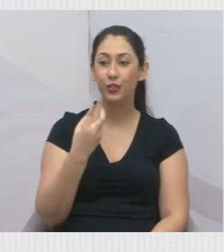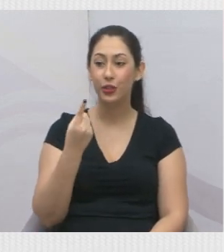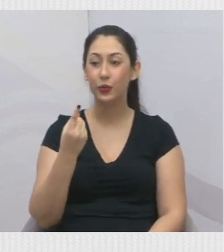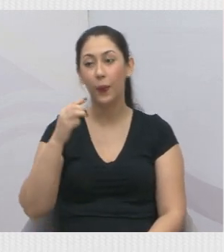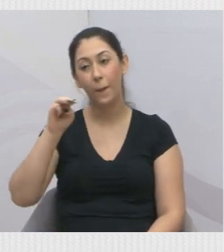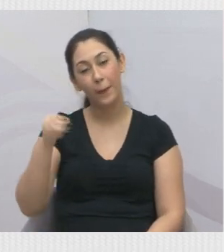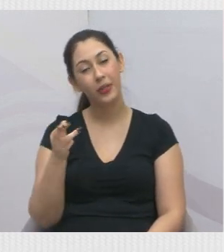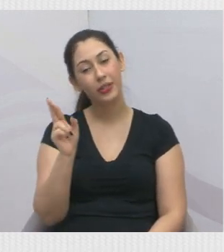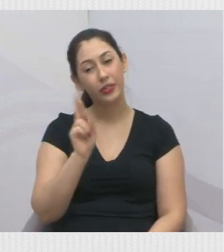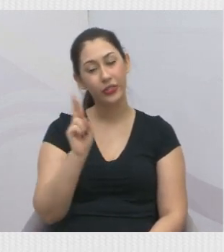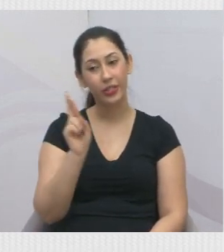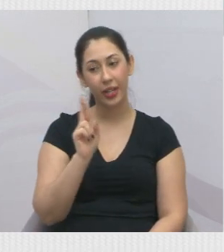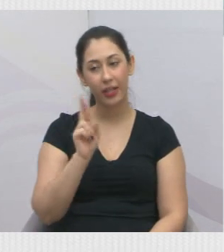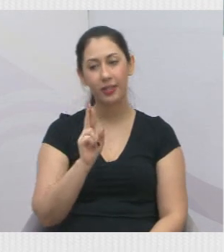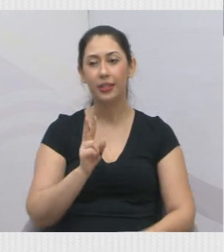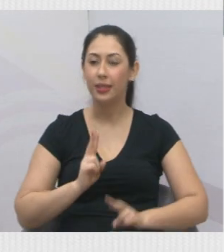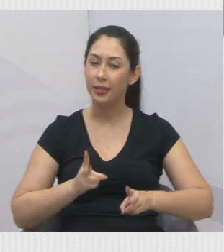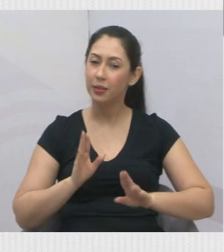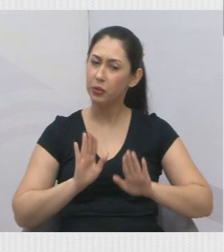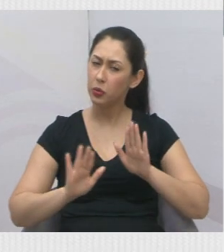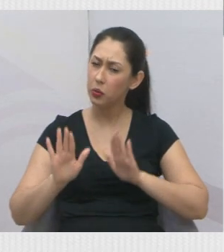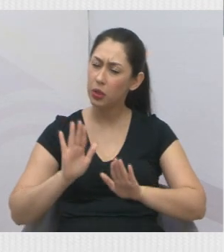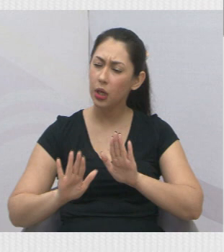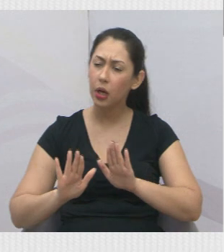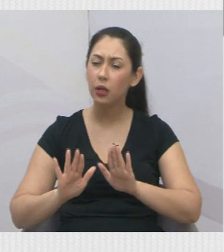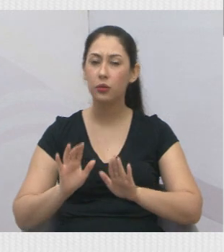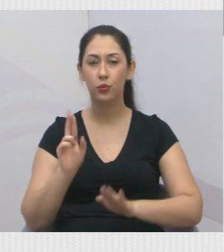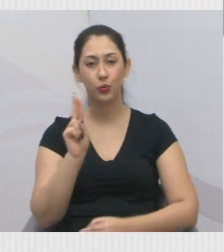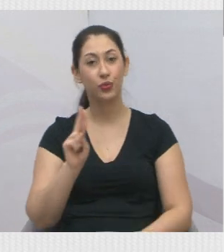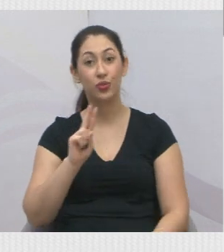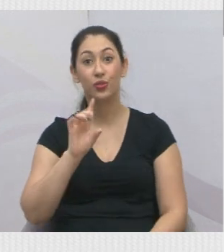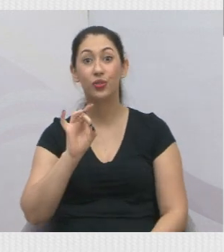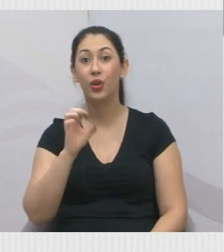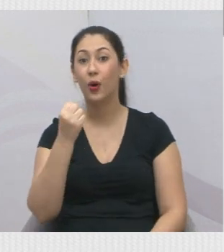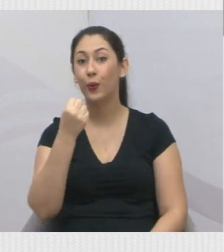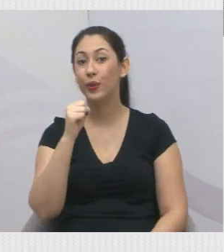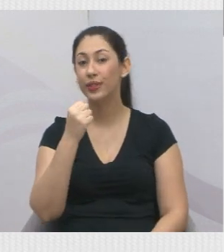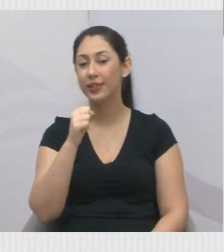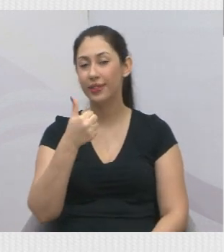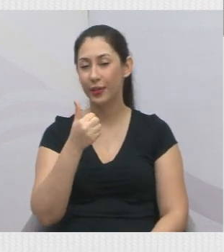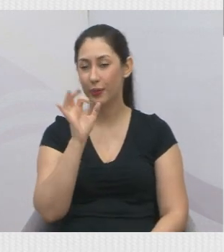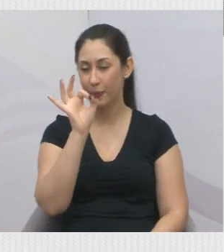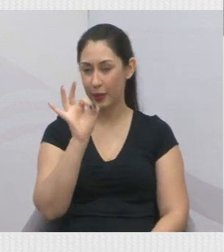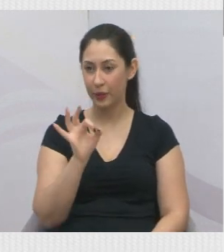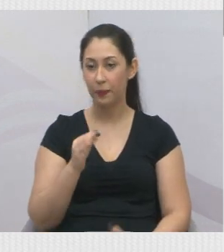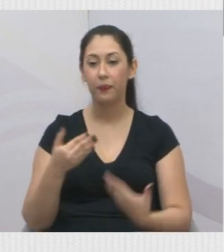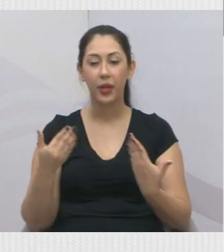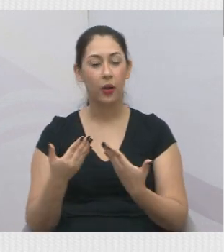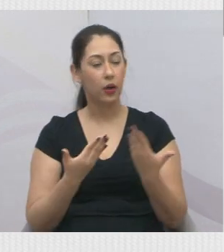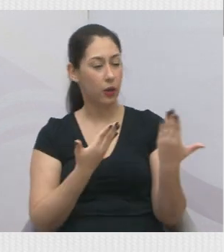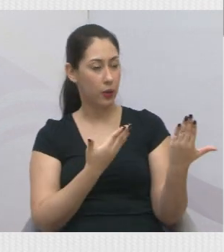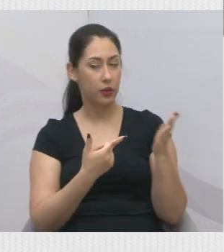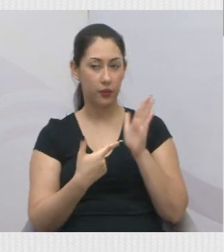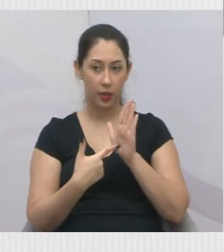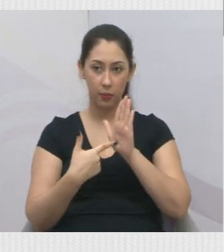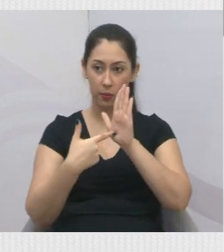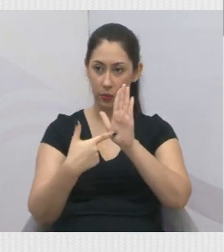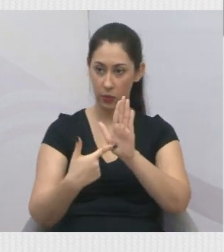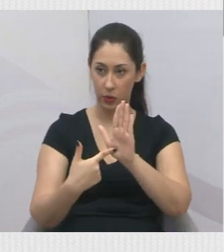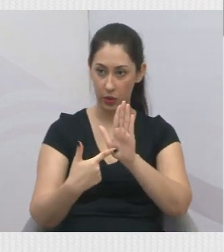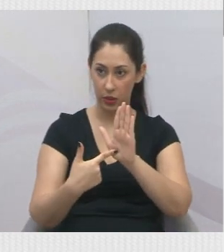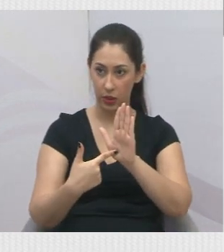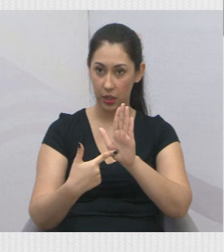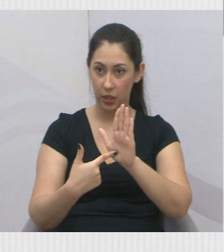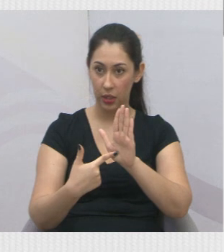1.021.924.000, tendo a prudência de 81%. Este quadro que iremos falar agora, ele vai trazer para nós um demonstrativo